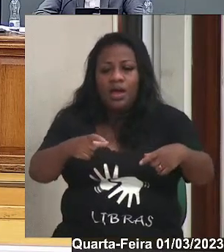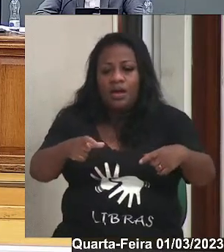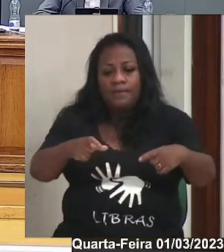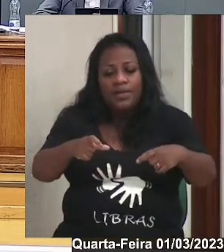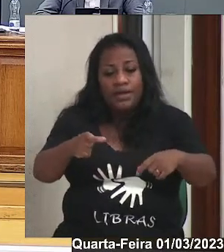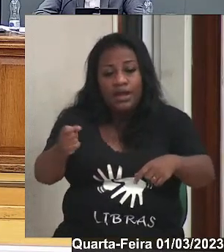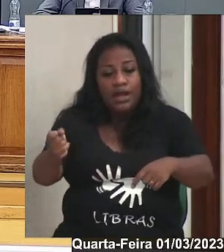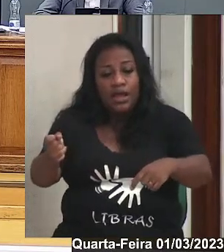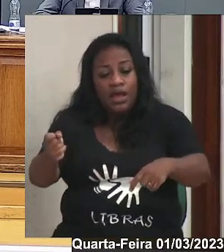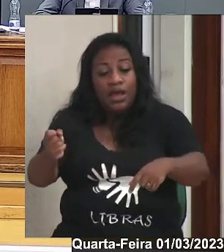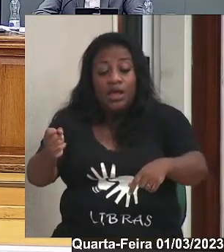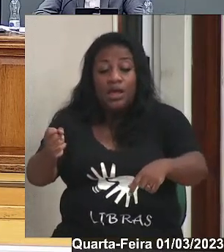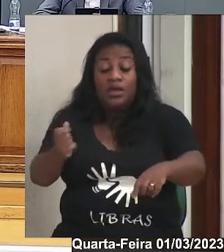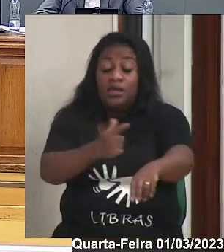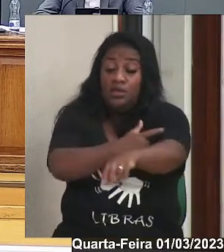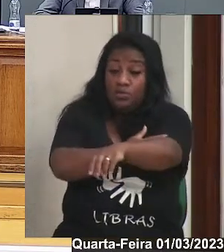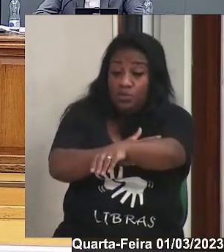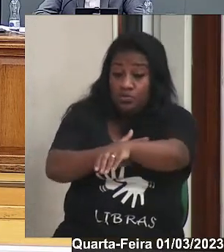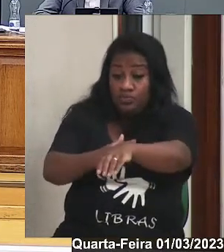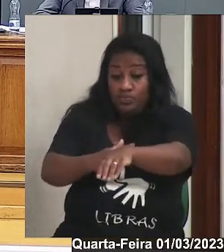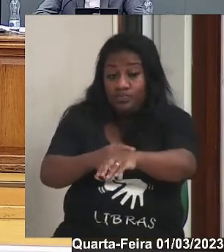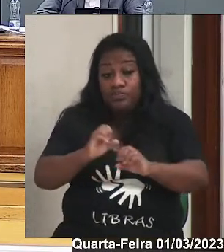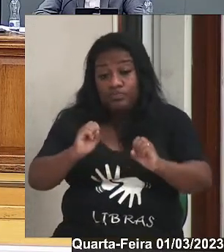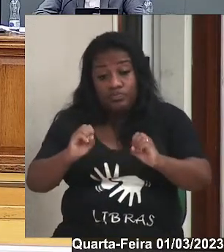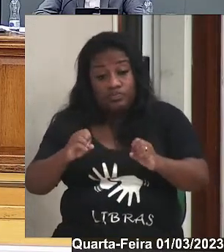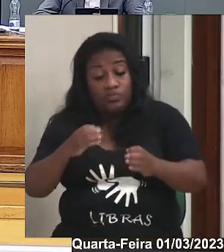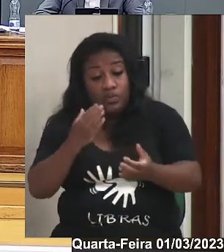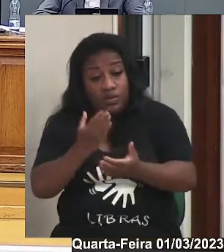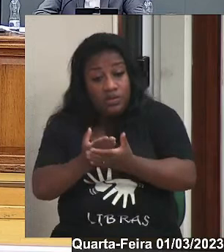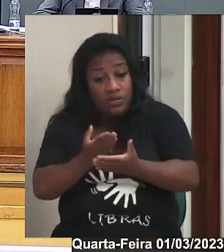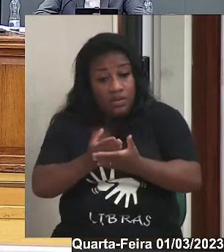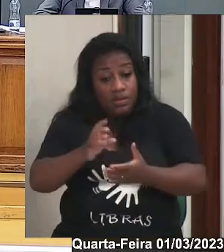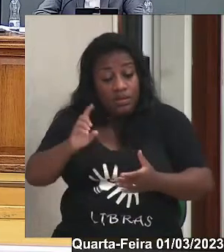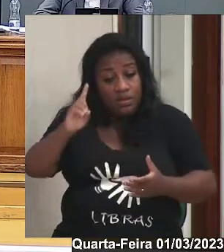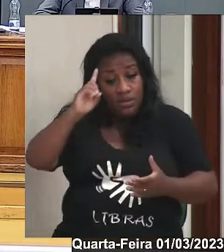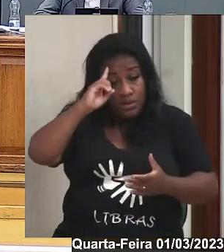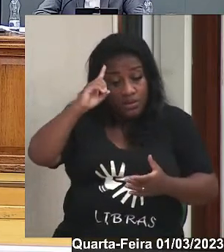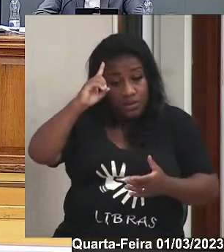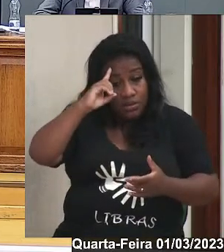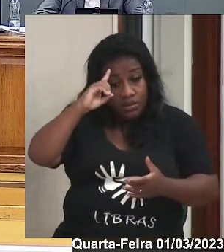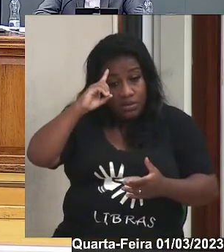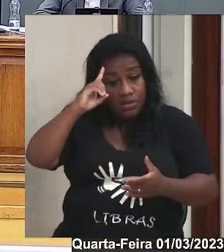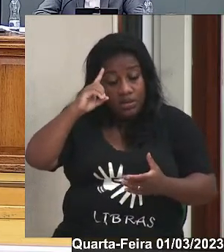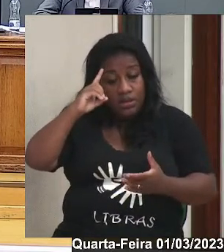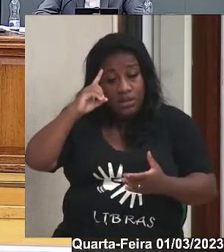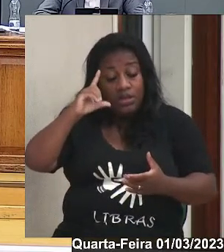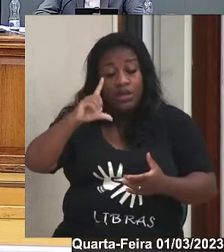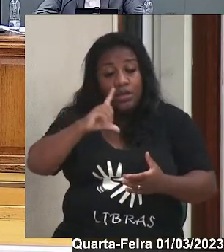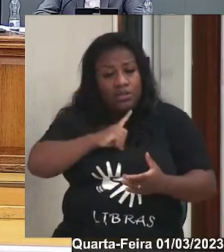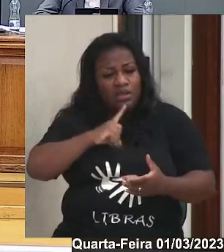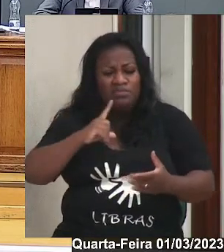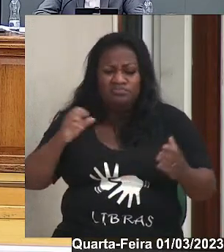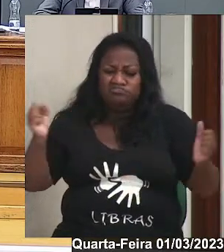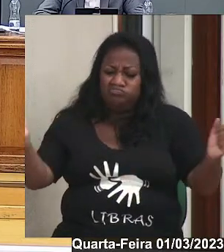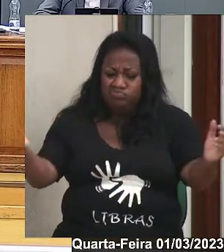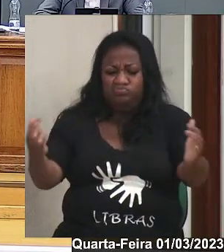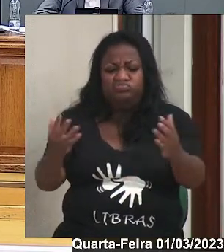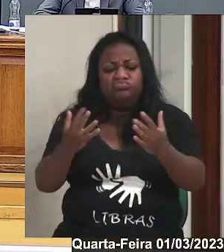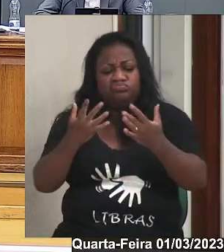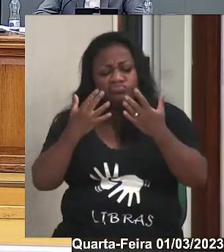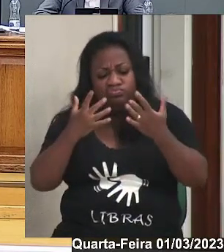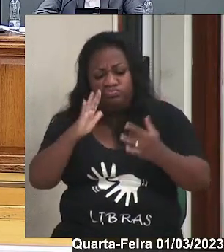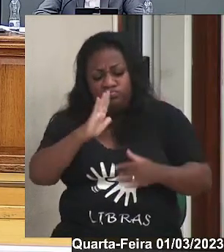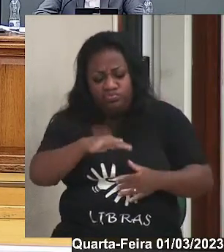cultural, socioeducativo, e ali diariamente ela recebe dezenas de crianças em